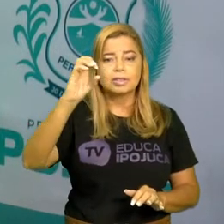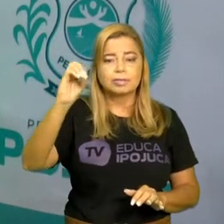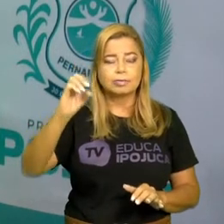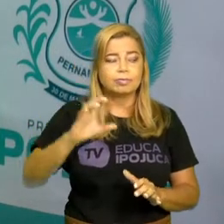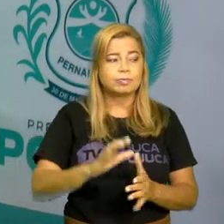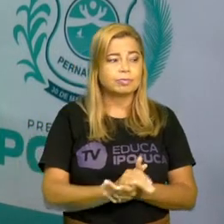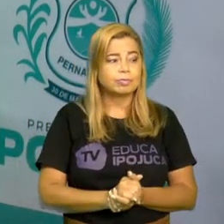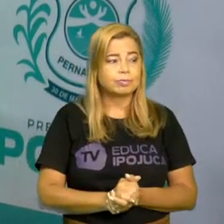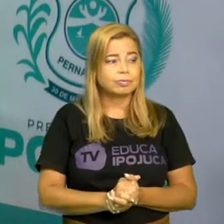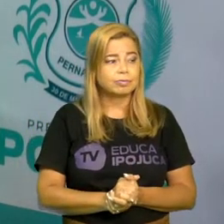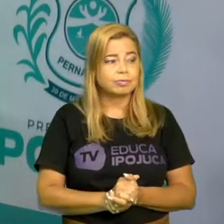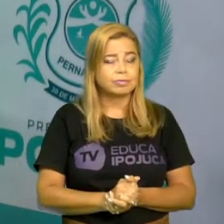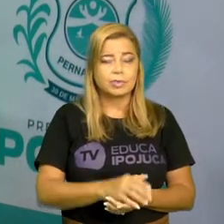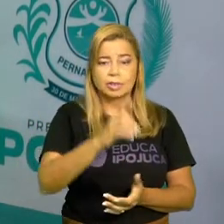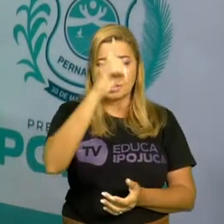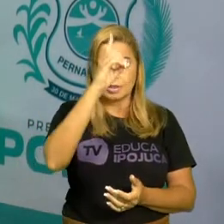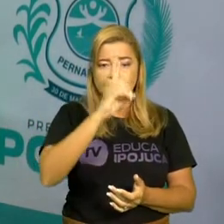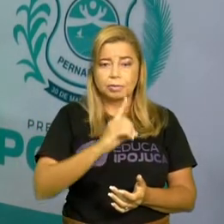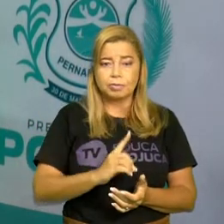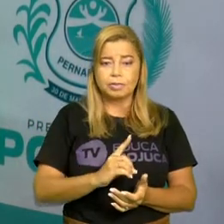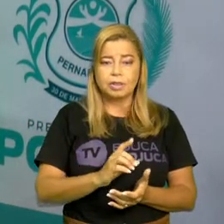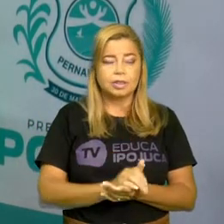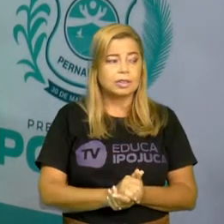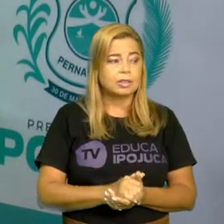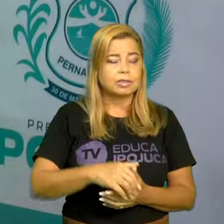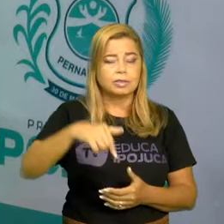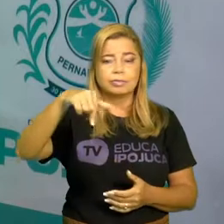Temos sete, aqui até o amarelo, nós temos